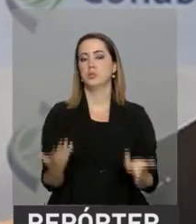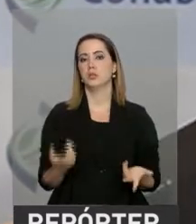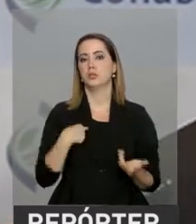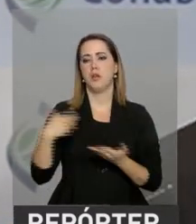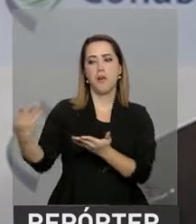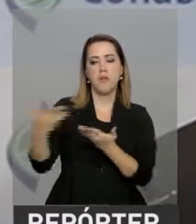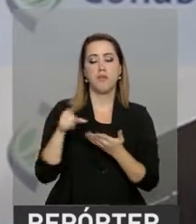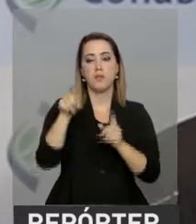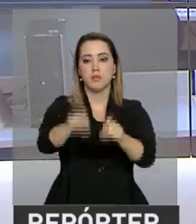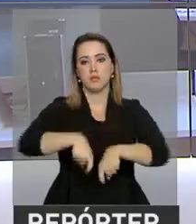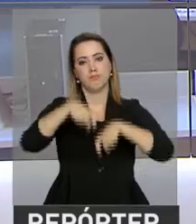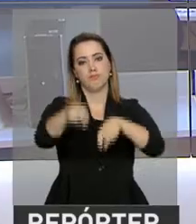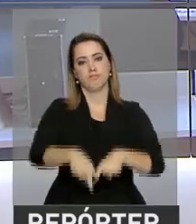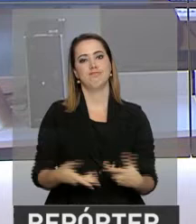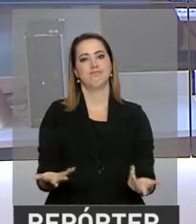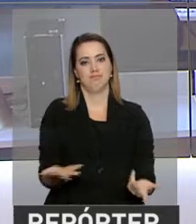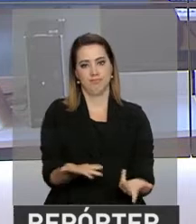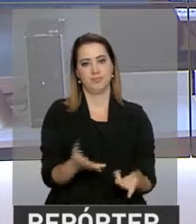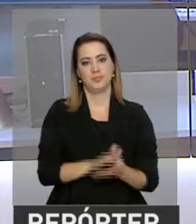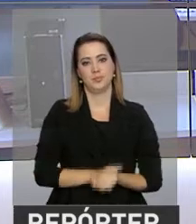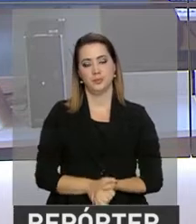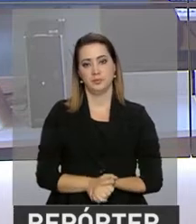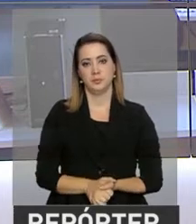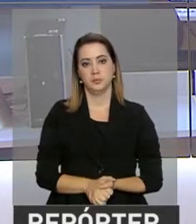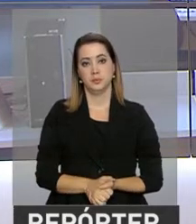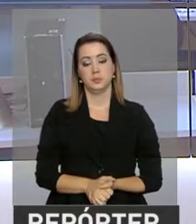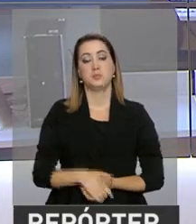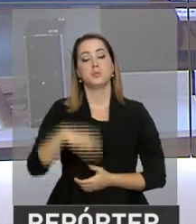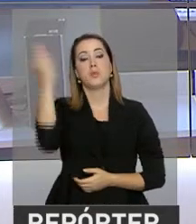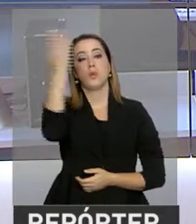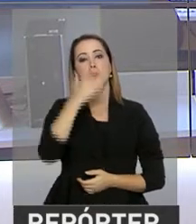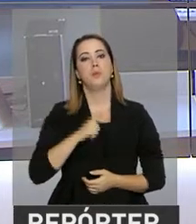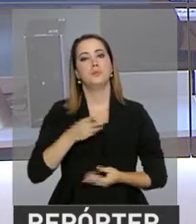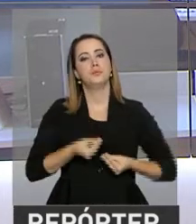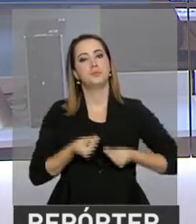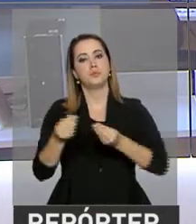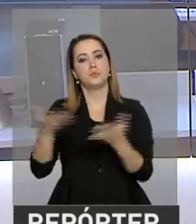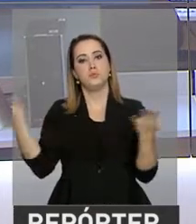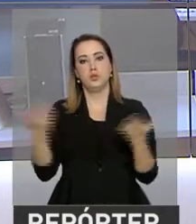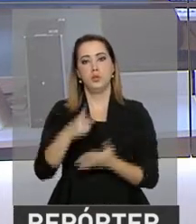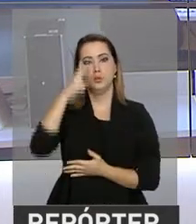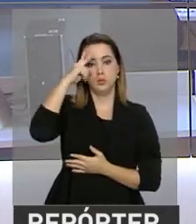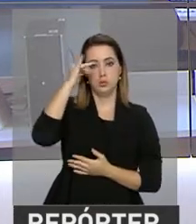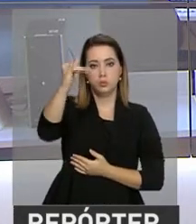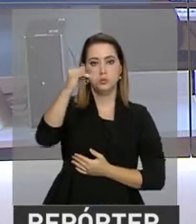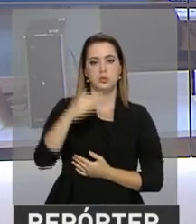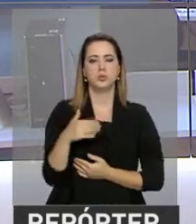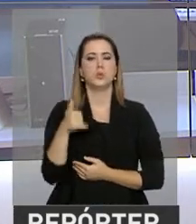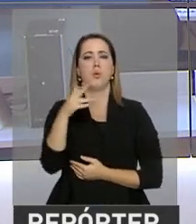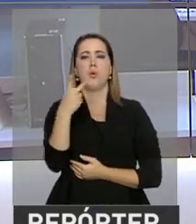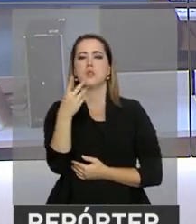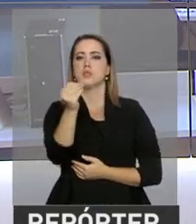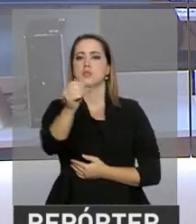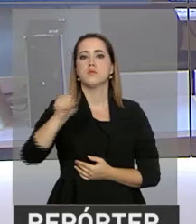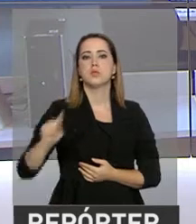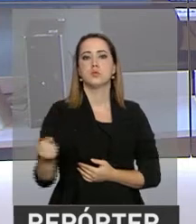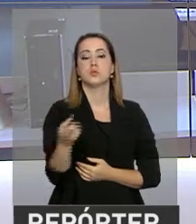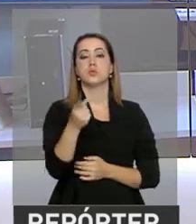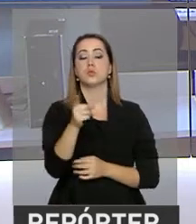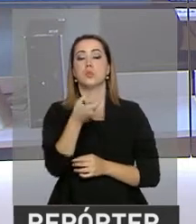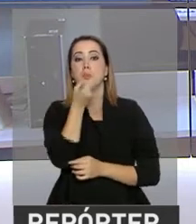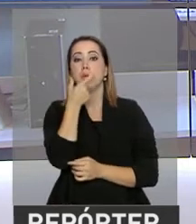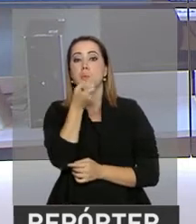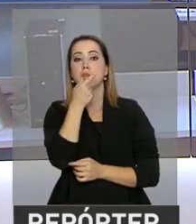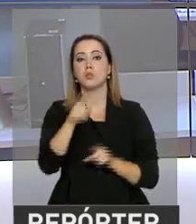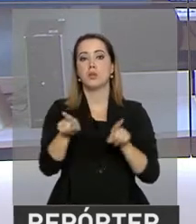do agronegócio o governo brasileiro está enviando hoje para o haiti quase 20 mil unidades de medicamentos e cerca